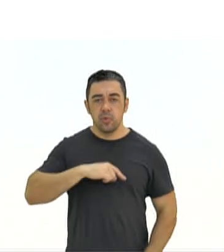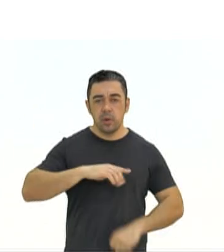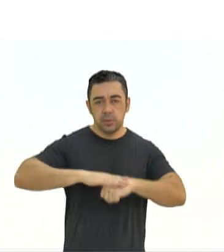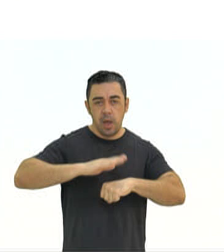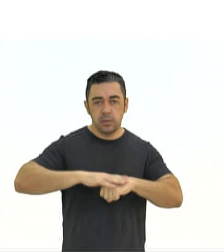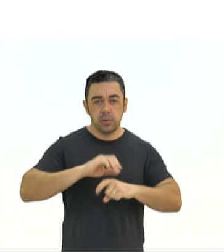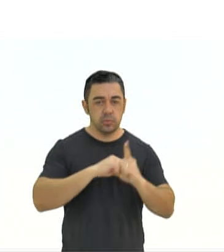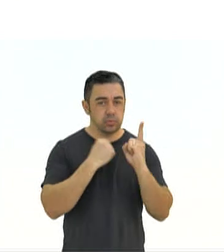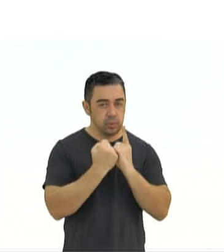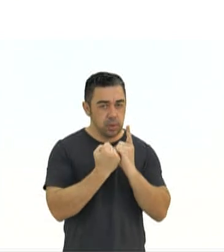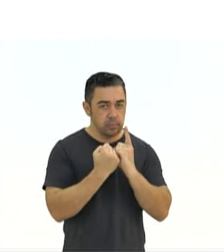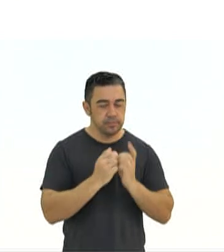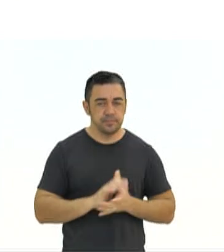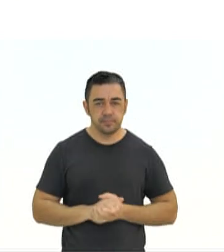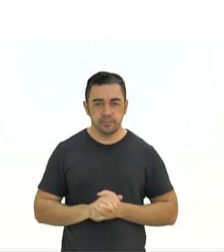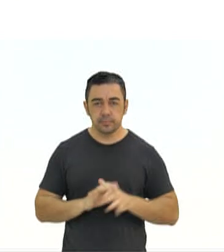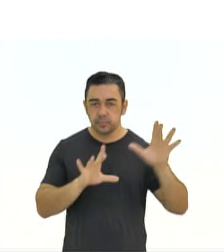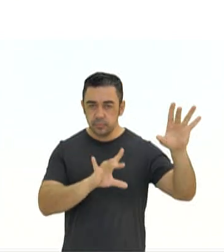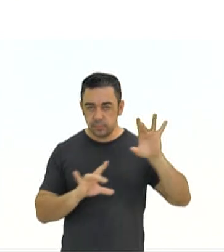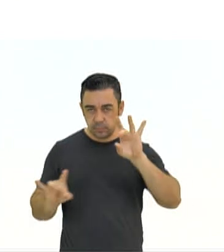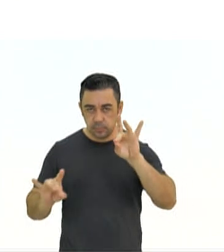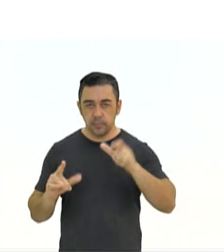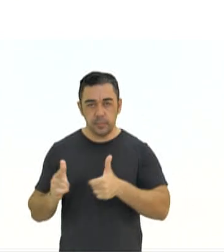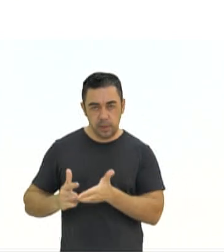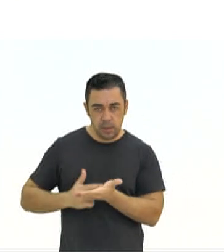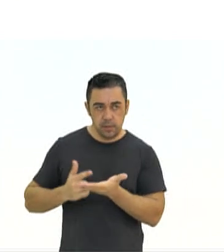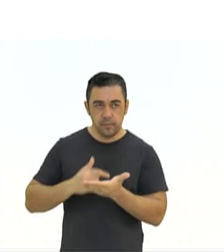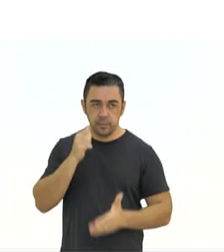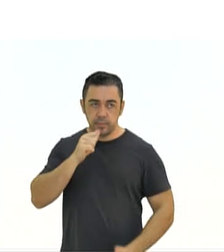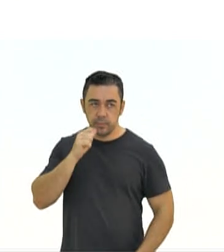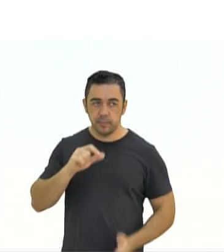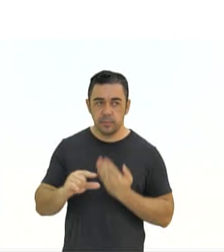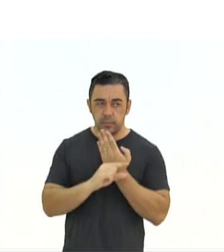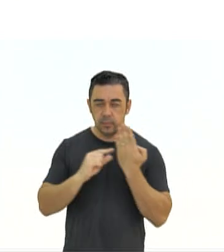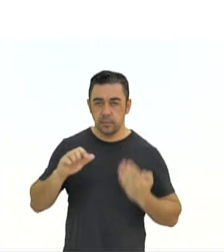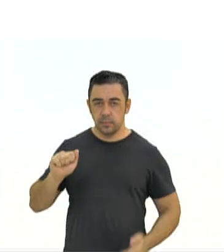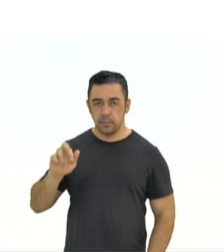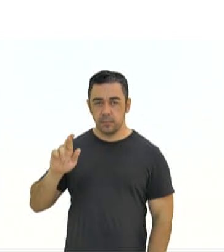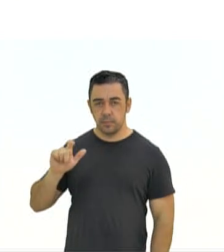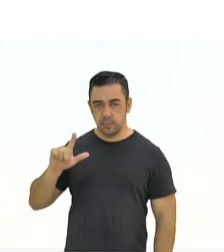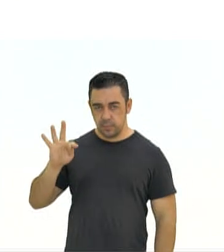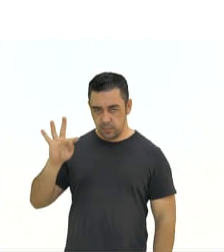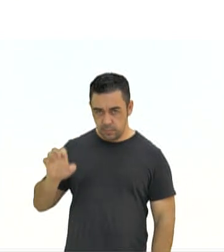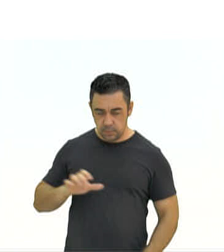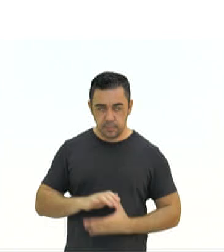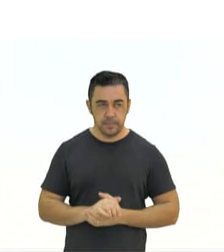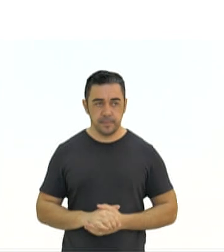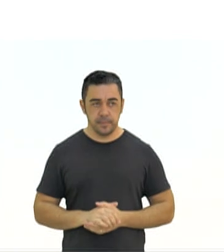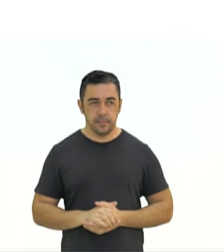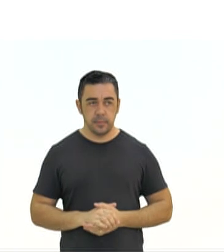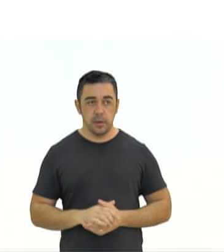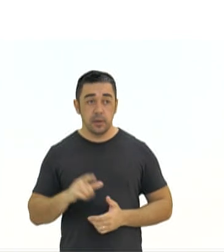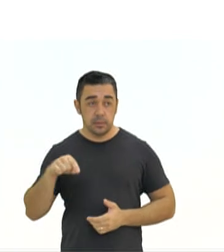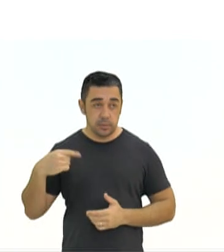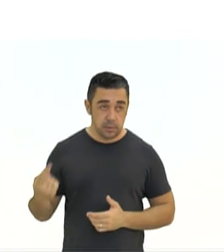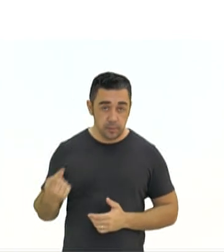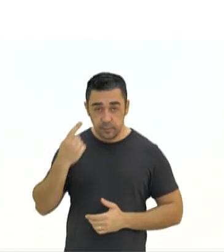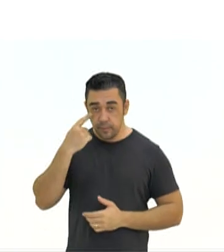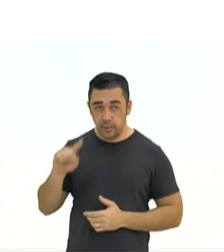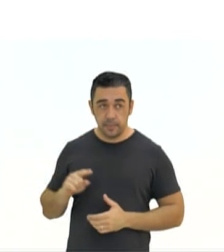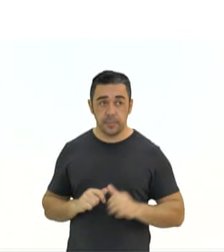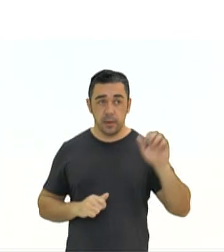trecho foi retirado de um livro da Arlete Moisés Rodrigues. A partir deste pequeno fragmento, o que você deve